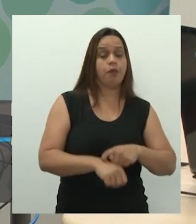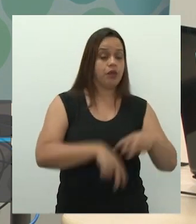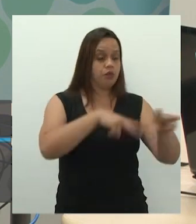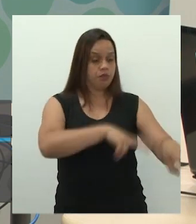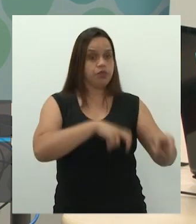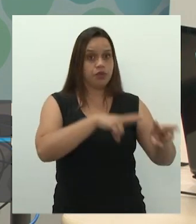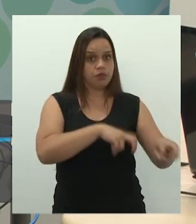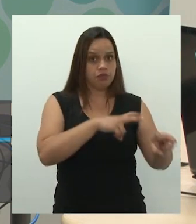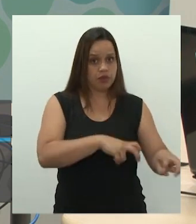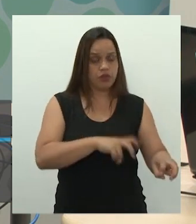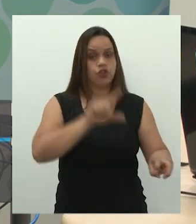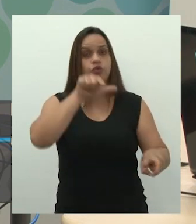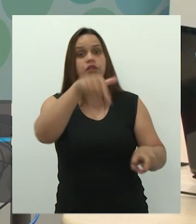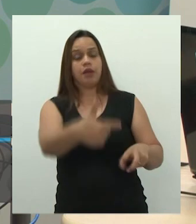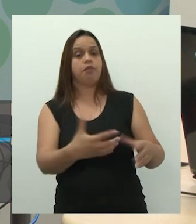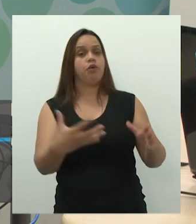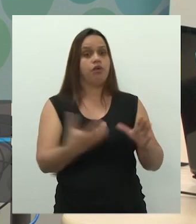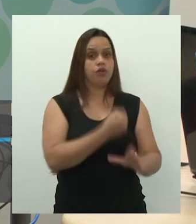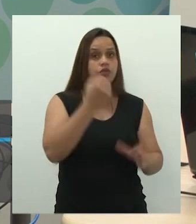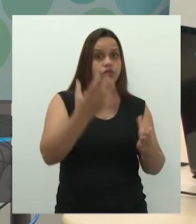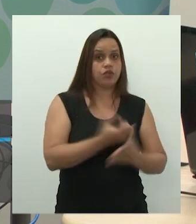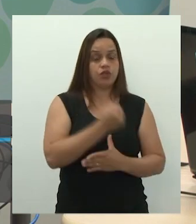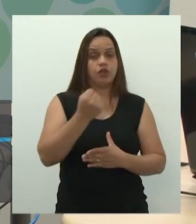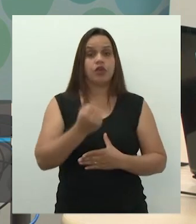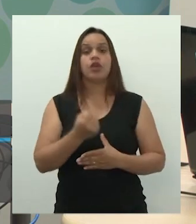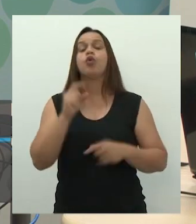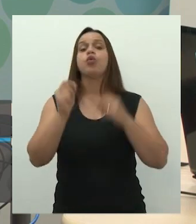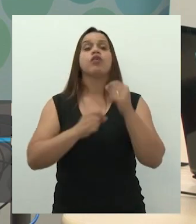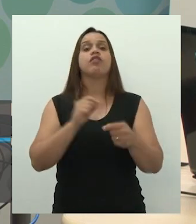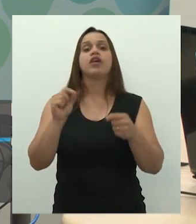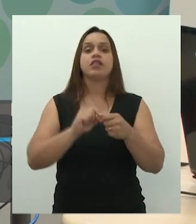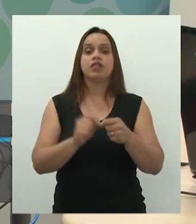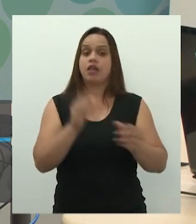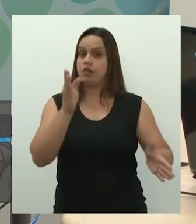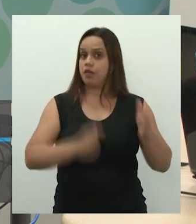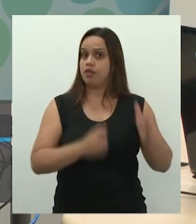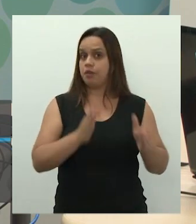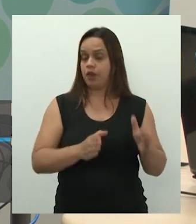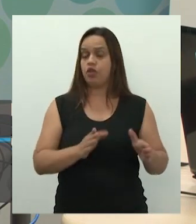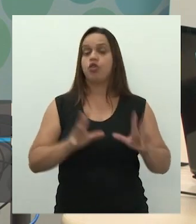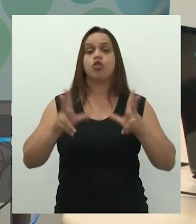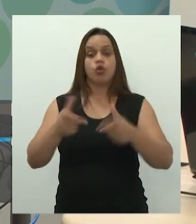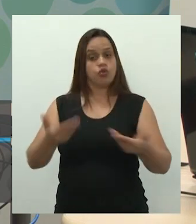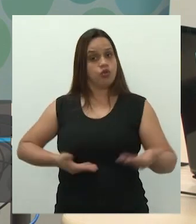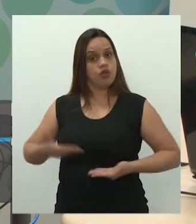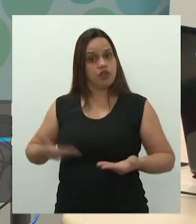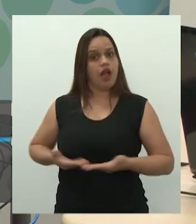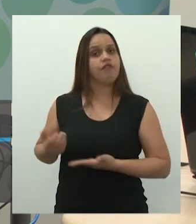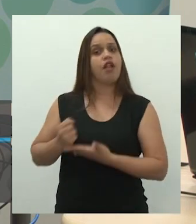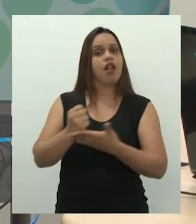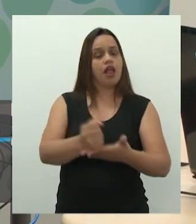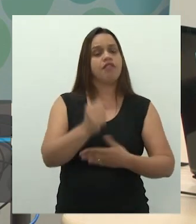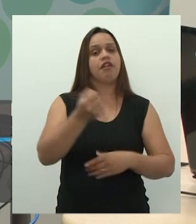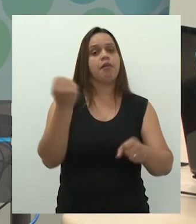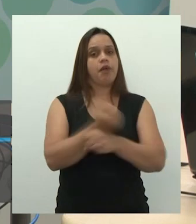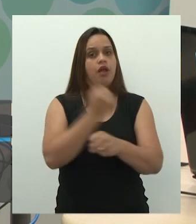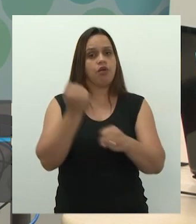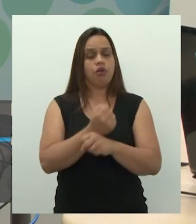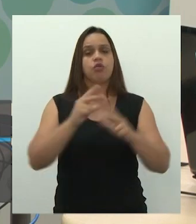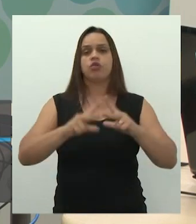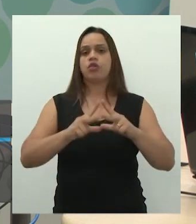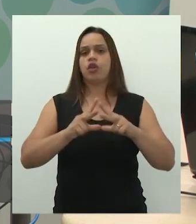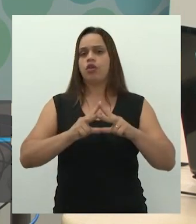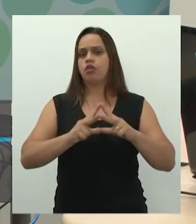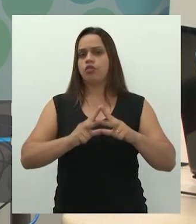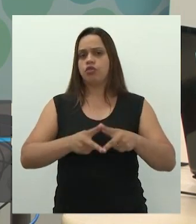colheita, estes servos eram deslocados para a construção dessas pirâmides ou outras obras, como